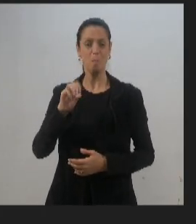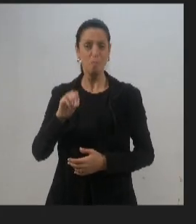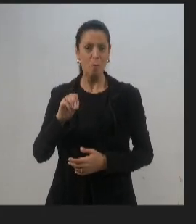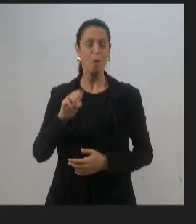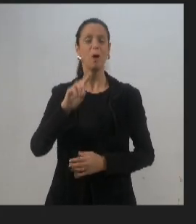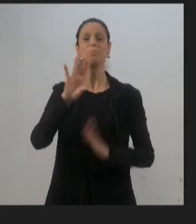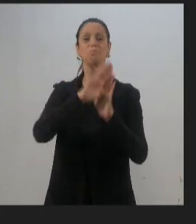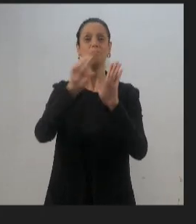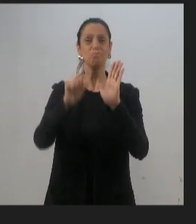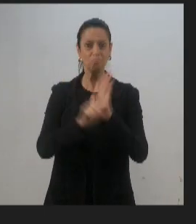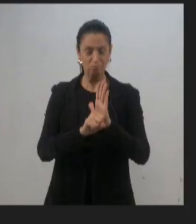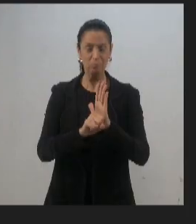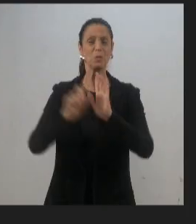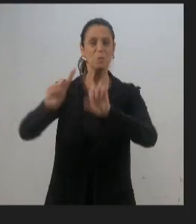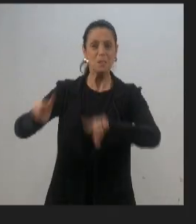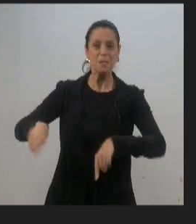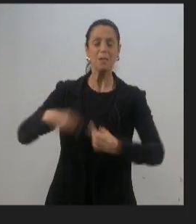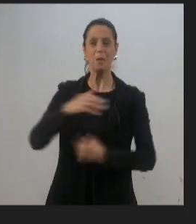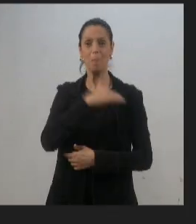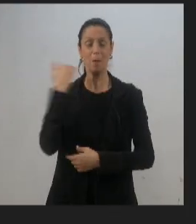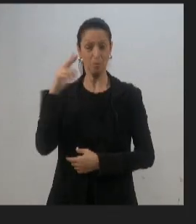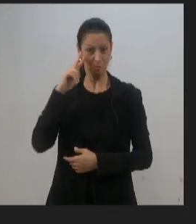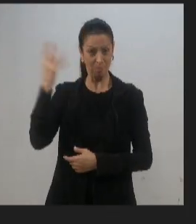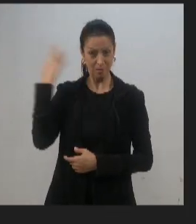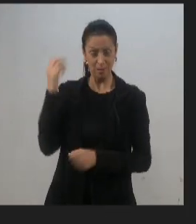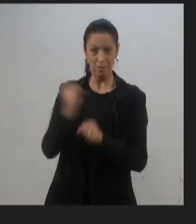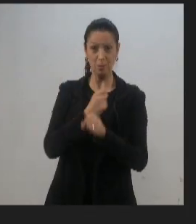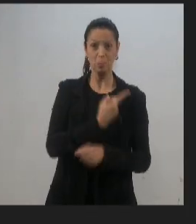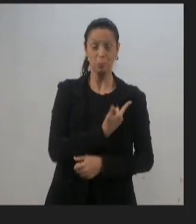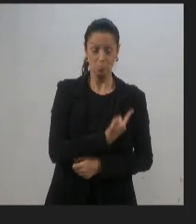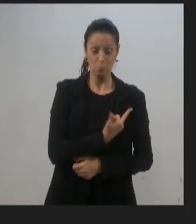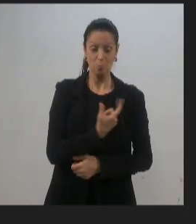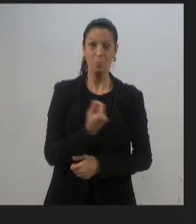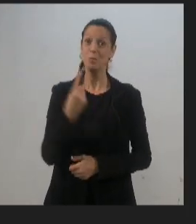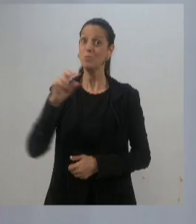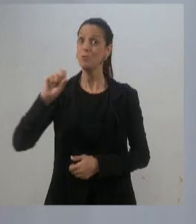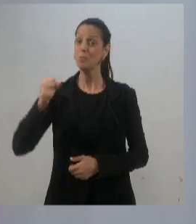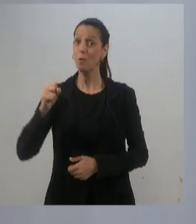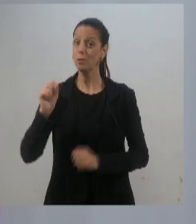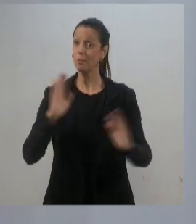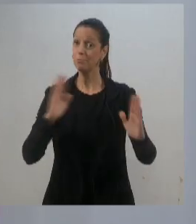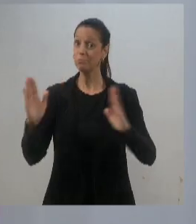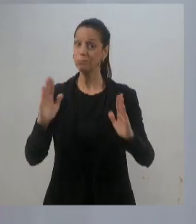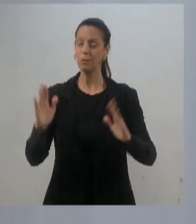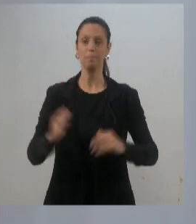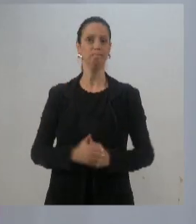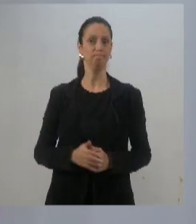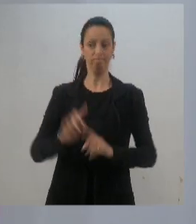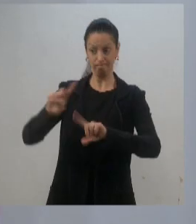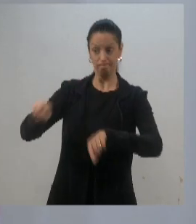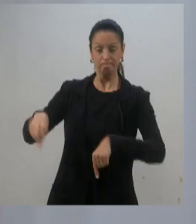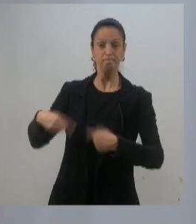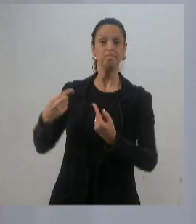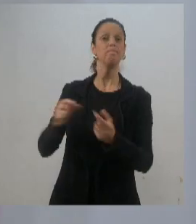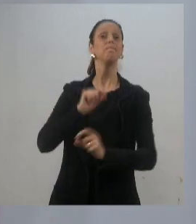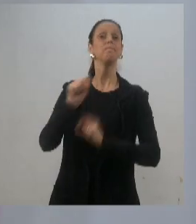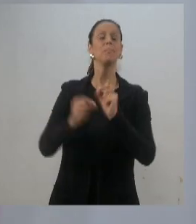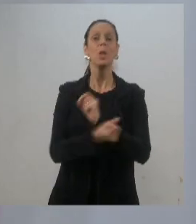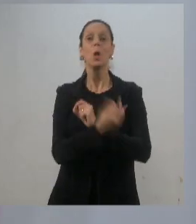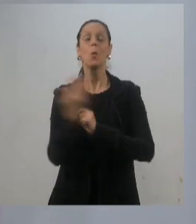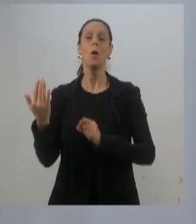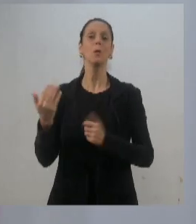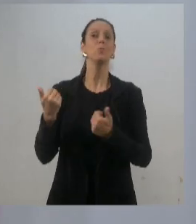símbolo de um desafio mortal? Vocês lembram disso em 2018? Nós tivemos uma situação, esse desafio aí levou